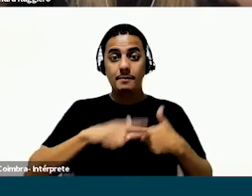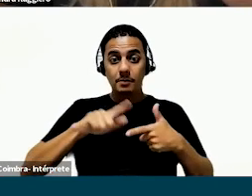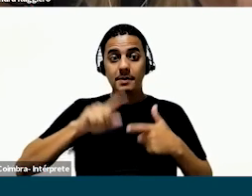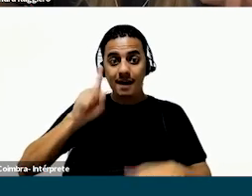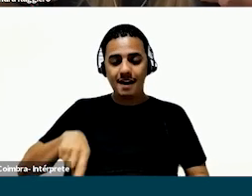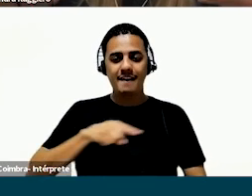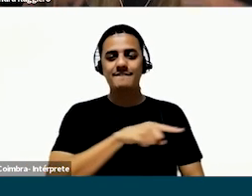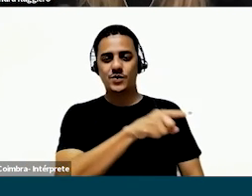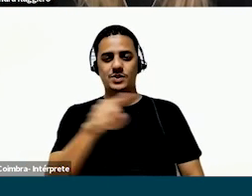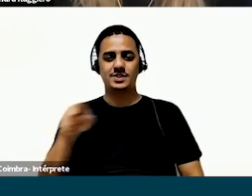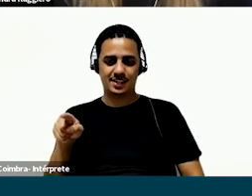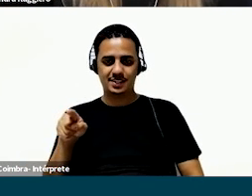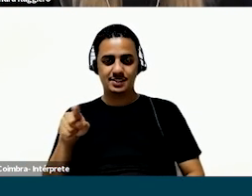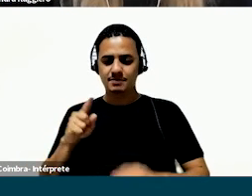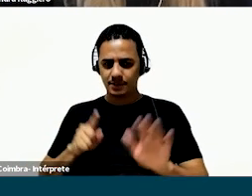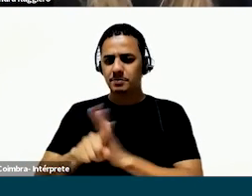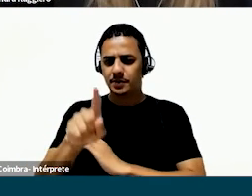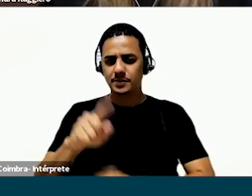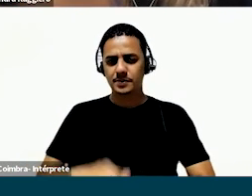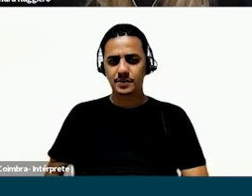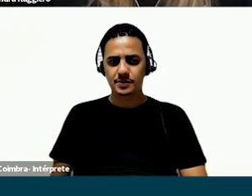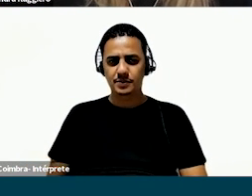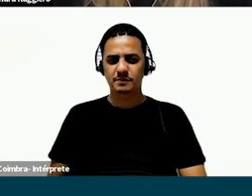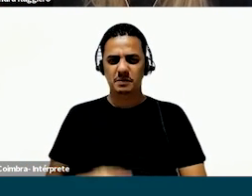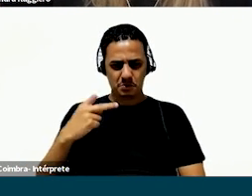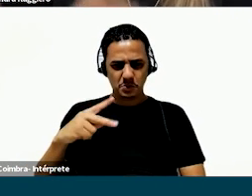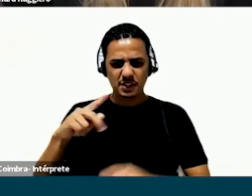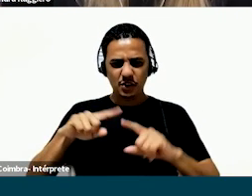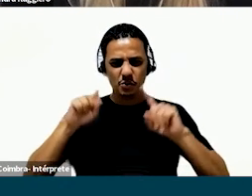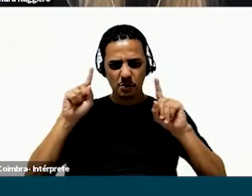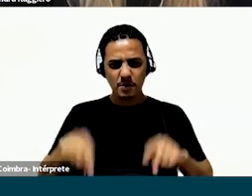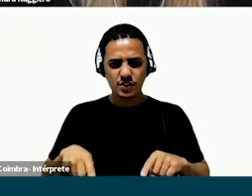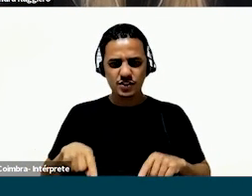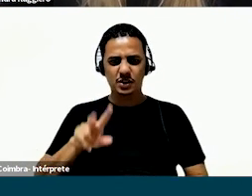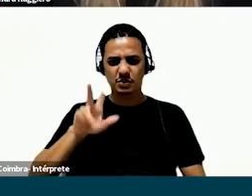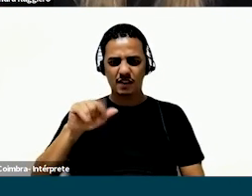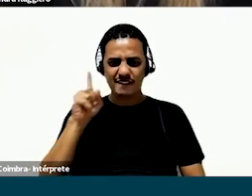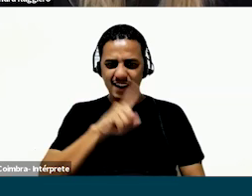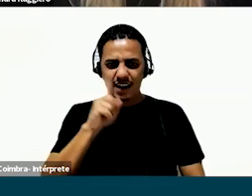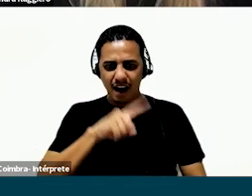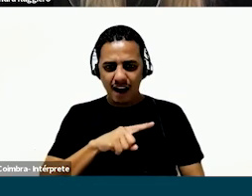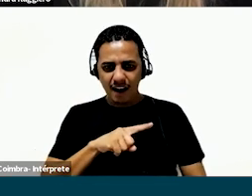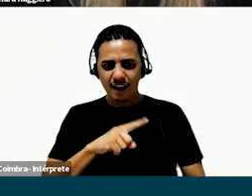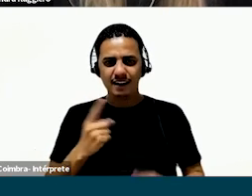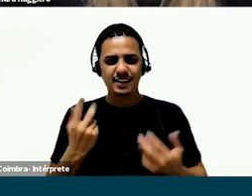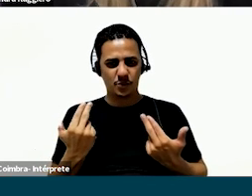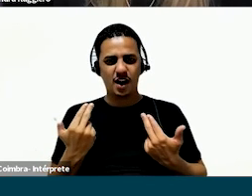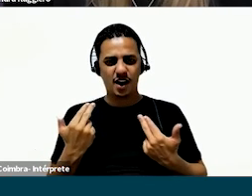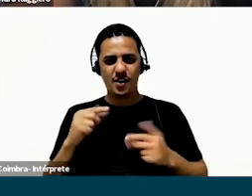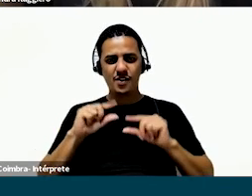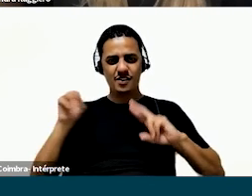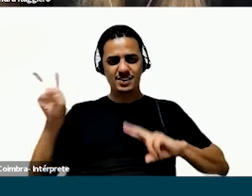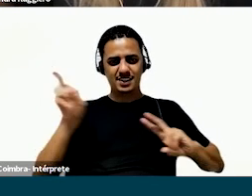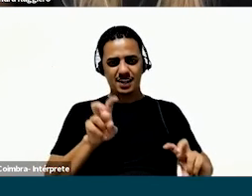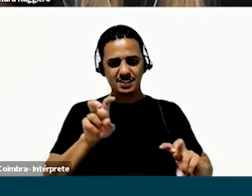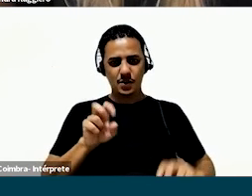tecnologia, é você, eu te pergunto, você vai deixar o seu projeto entrar para a estatística de Gartner, onde ele diz